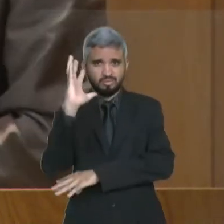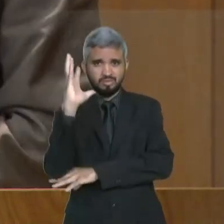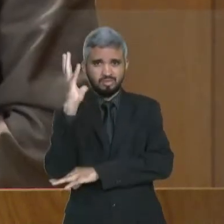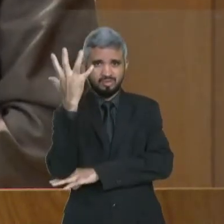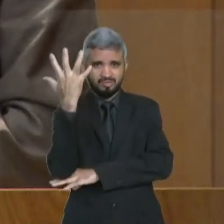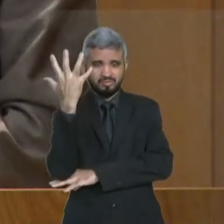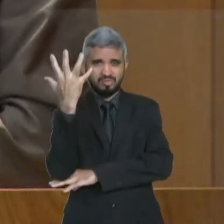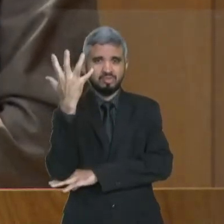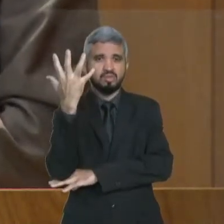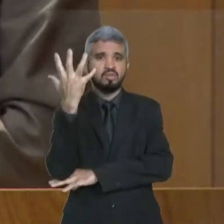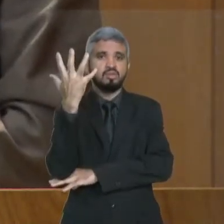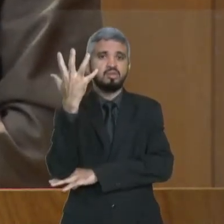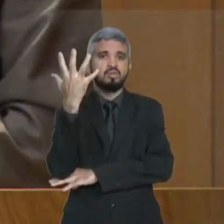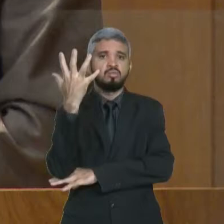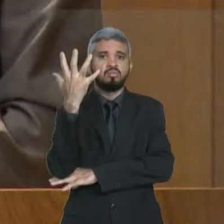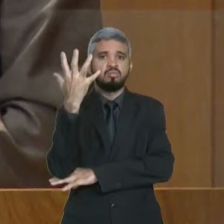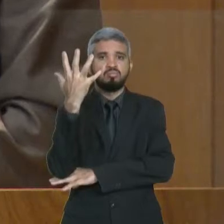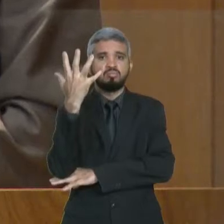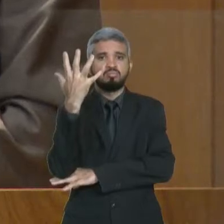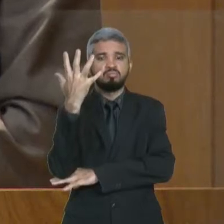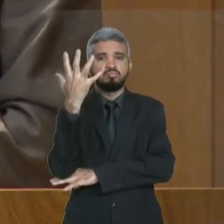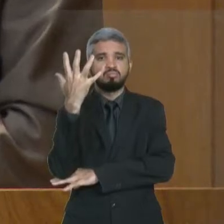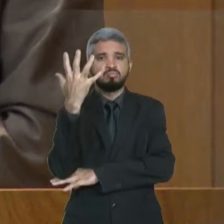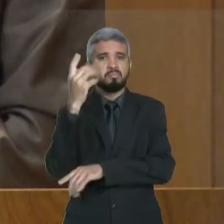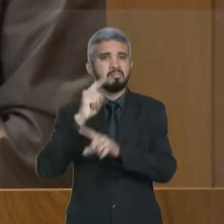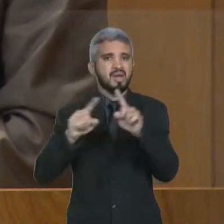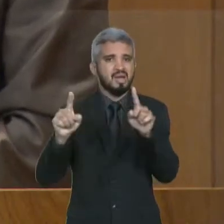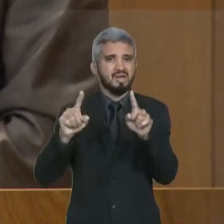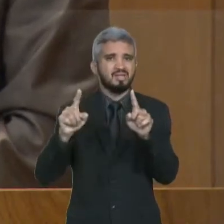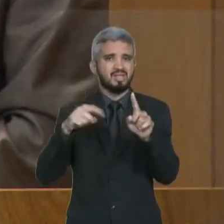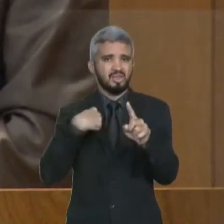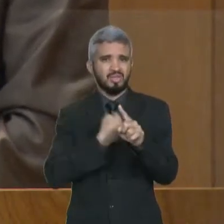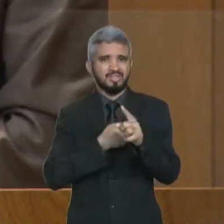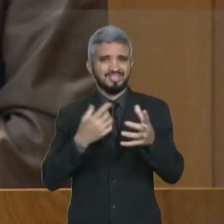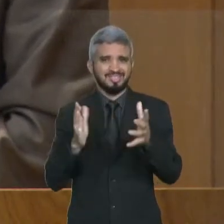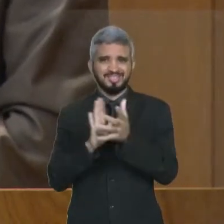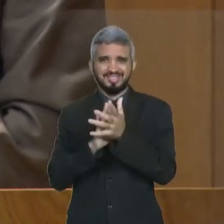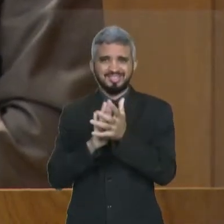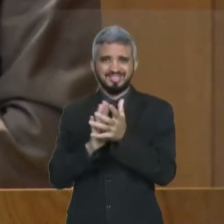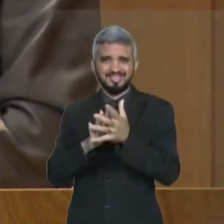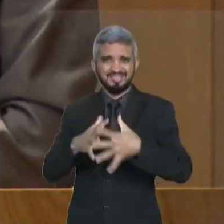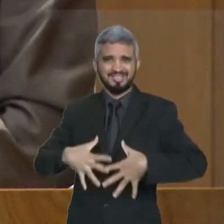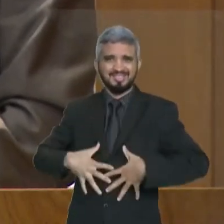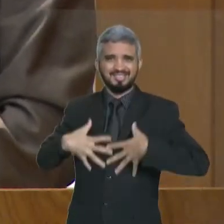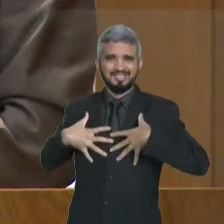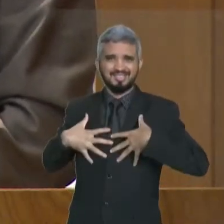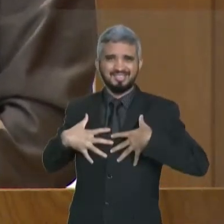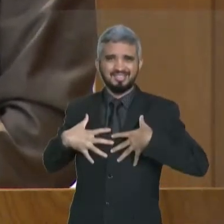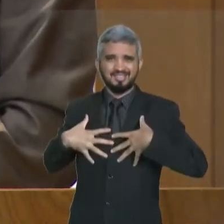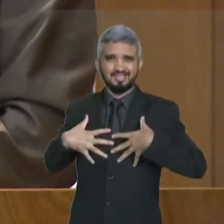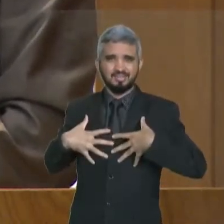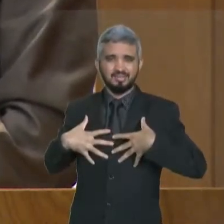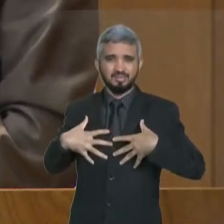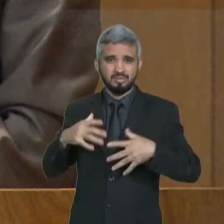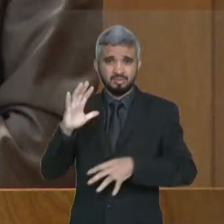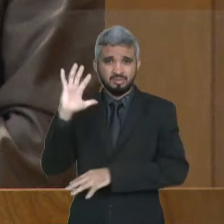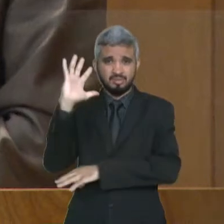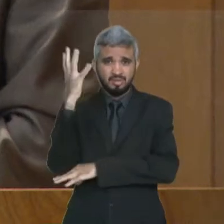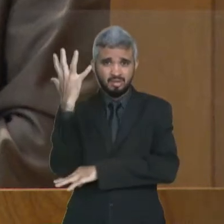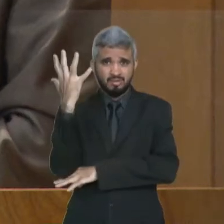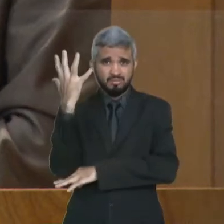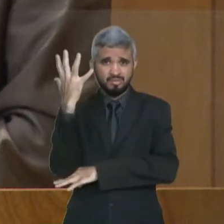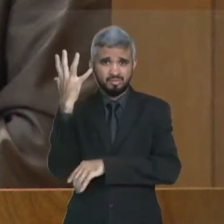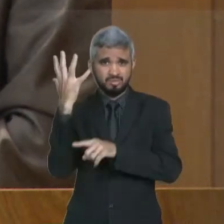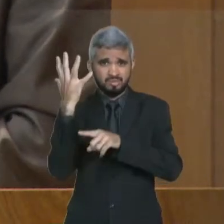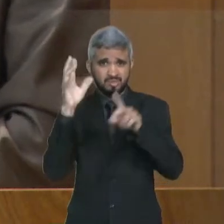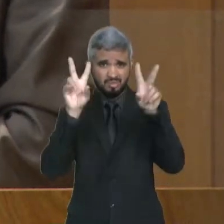comemorarmos os avanços que poderemos ter no que diz respeito as propostas e as questões